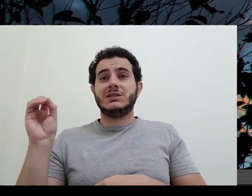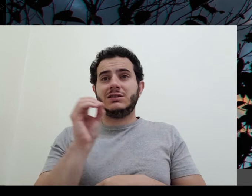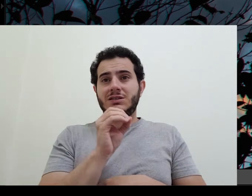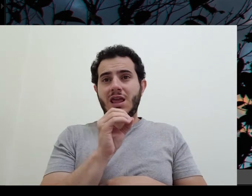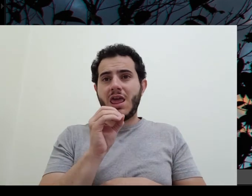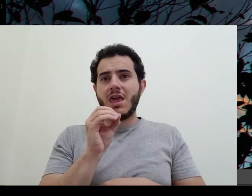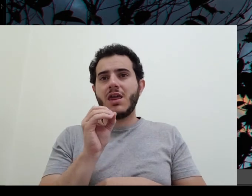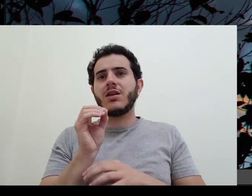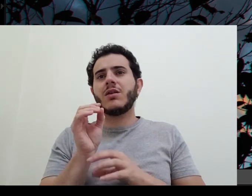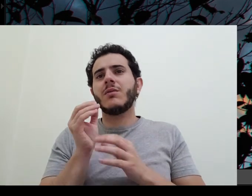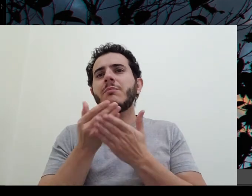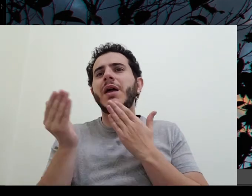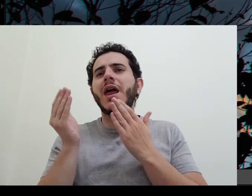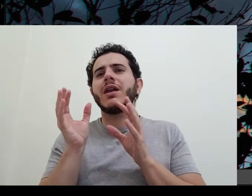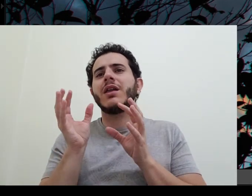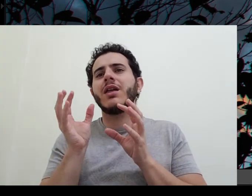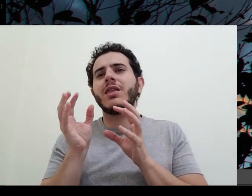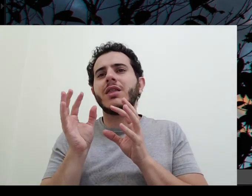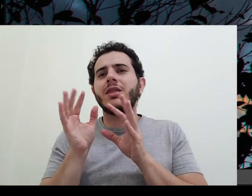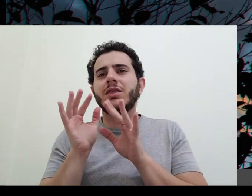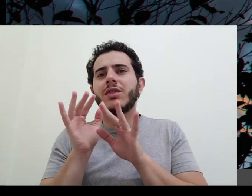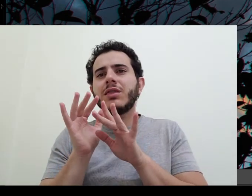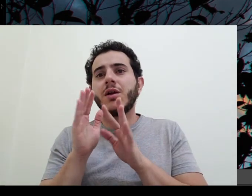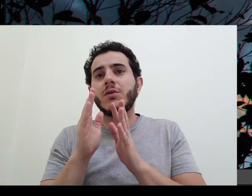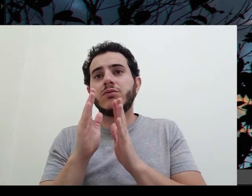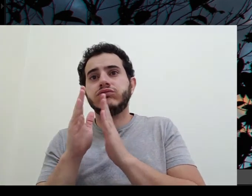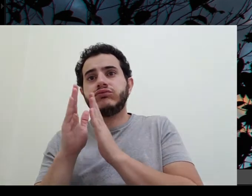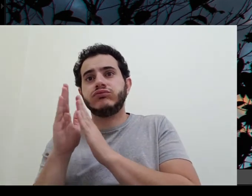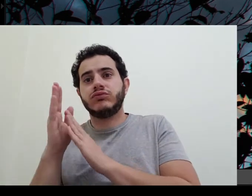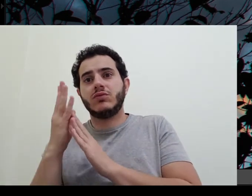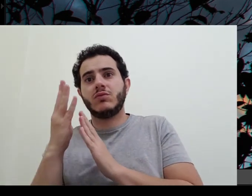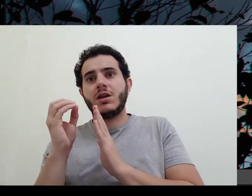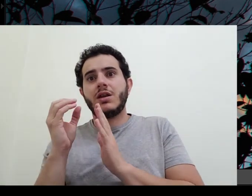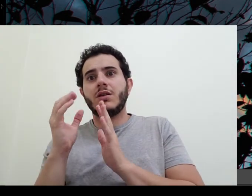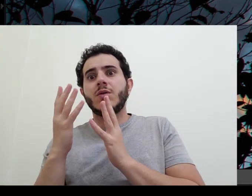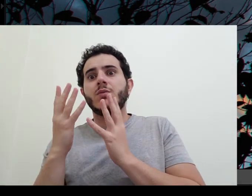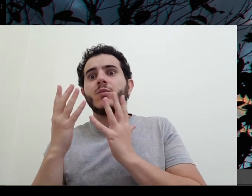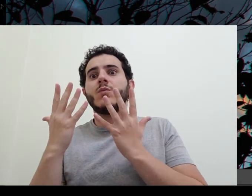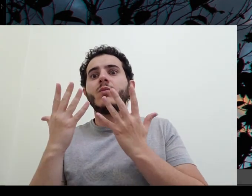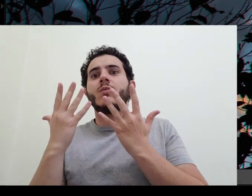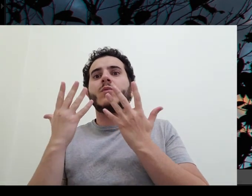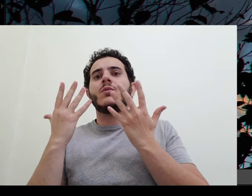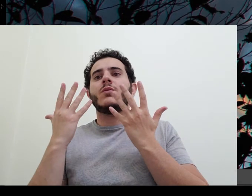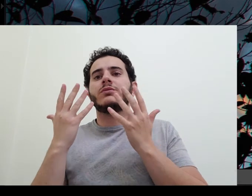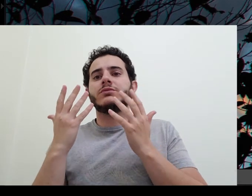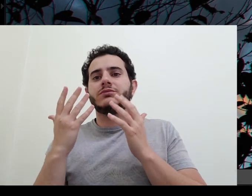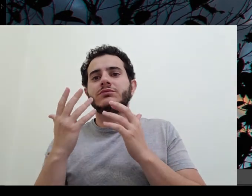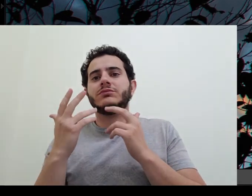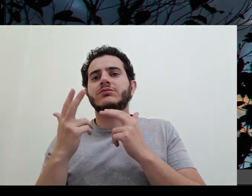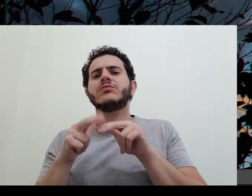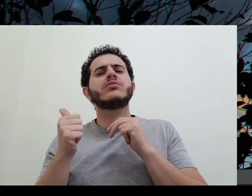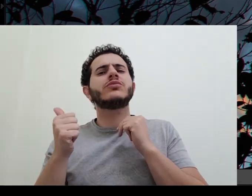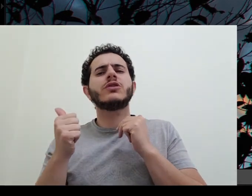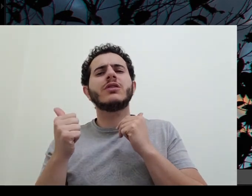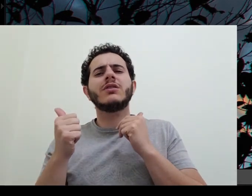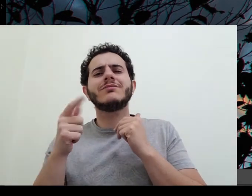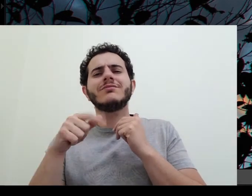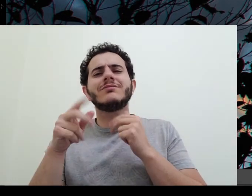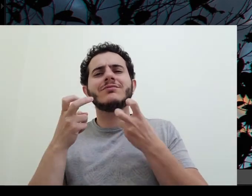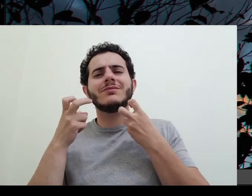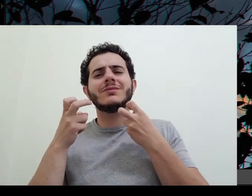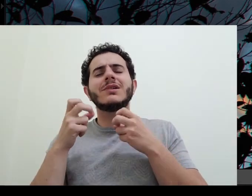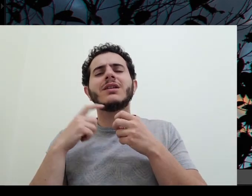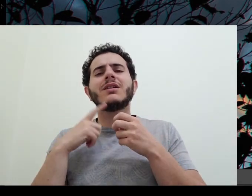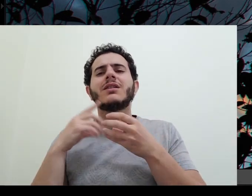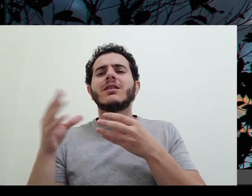como que ela fica, né? Ela perde um pouquinho. A hora que a gente volta para o 40, ó, ela ganha um pouquinho de nitidez. Por que isso? Porque o arquivo RAW,